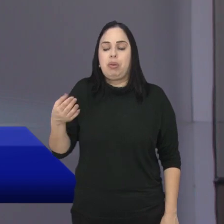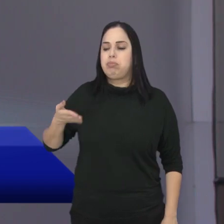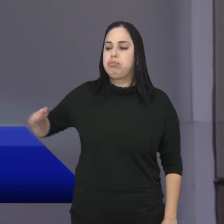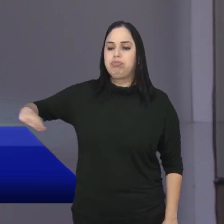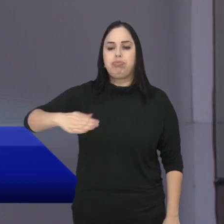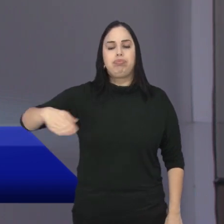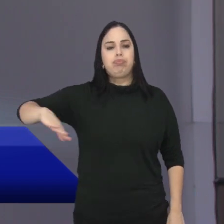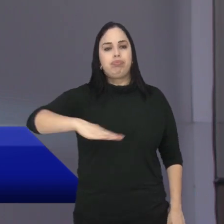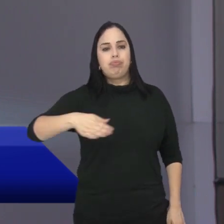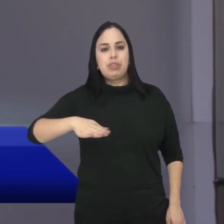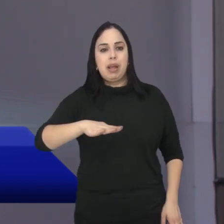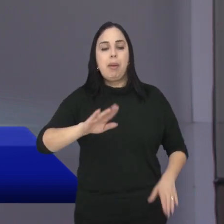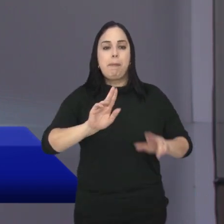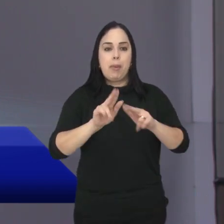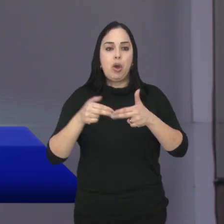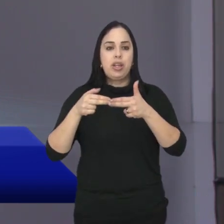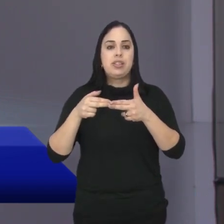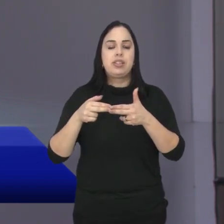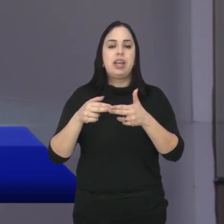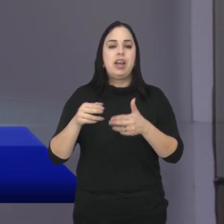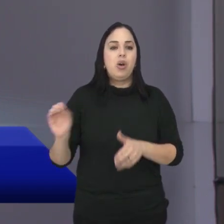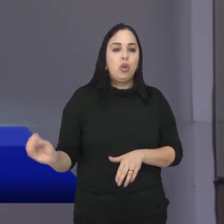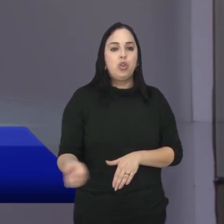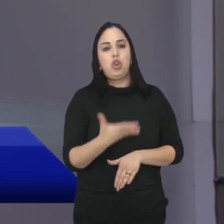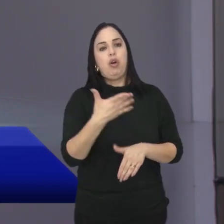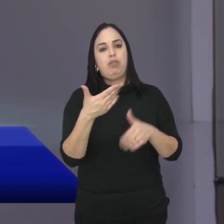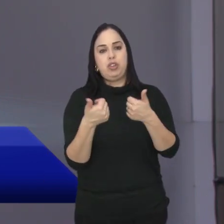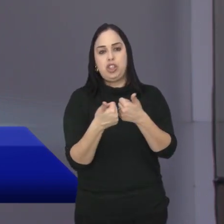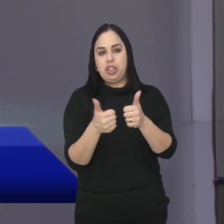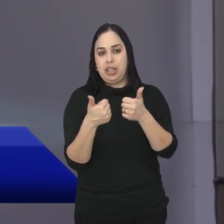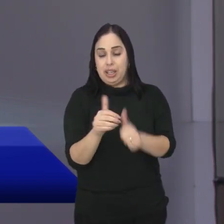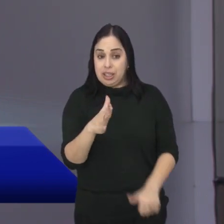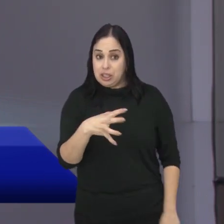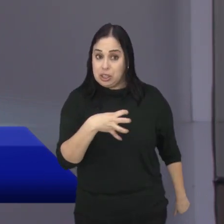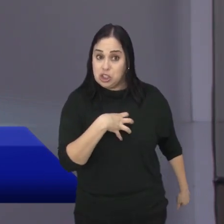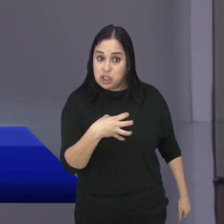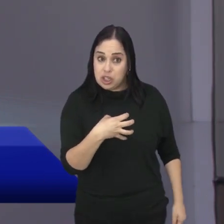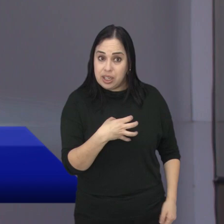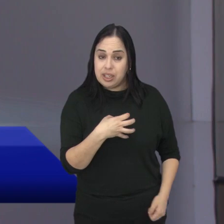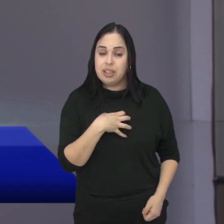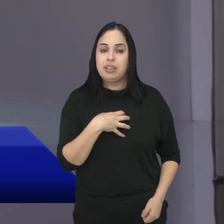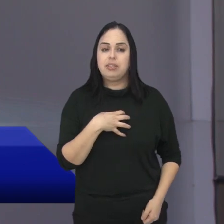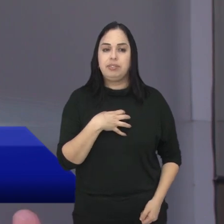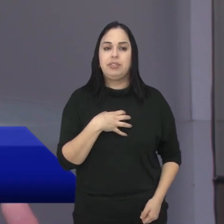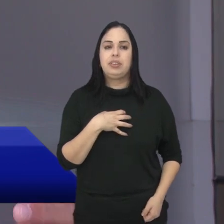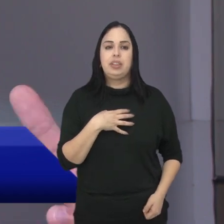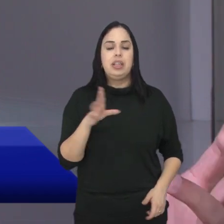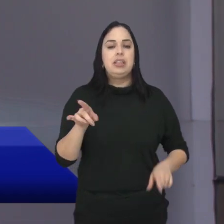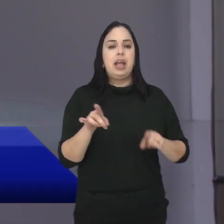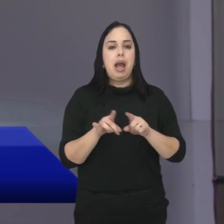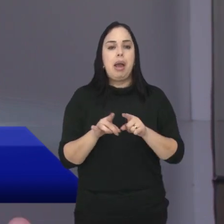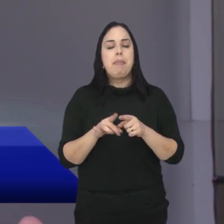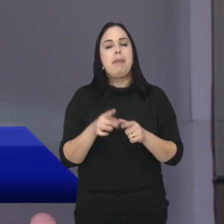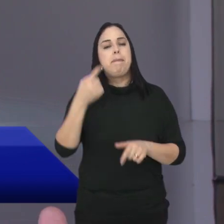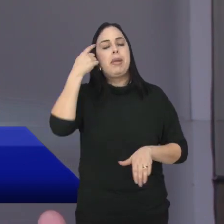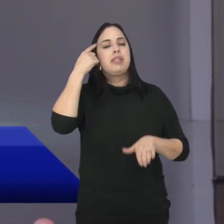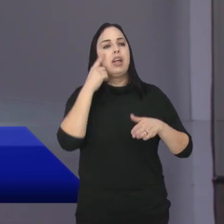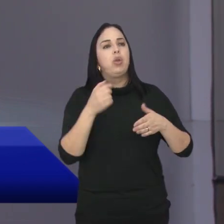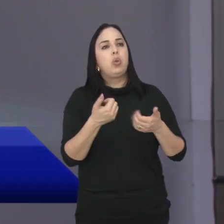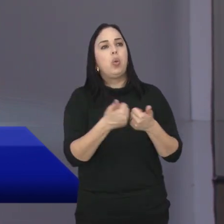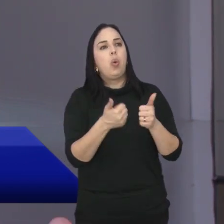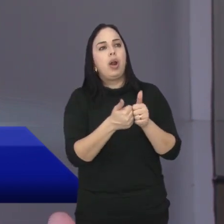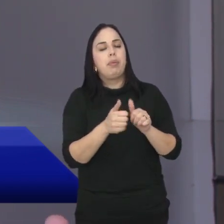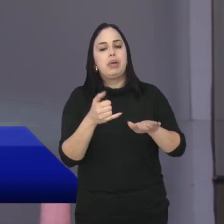15 minutos. Então agora a gente está trabalhando um novo modelo de transporte público, onde existe o desenho com a nova